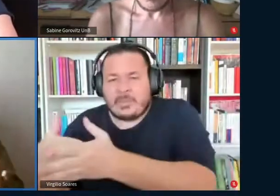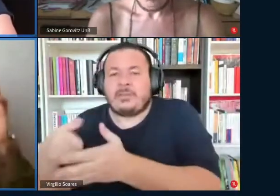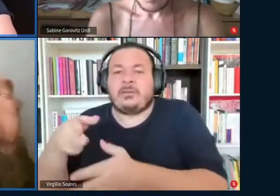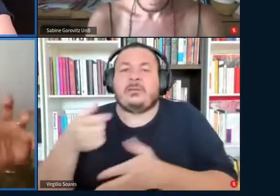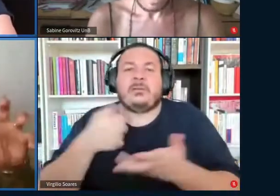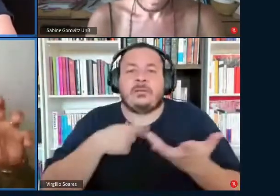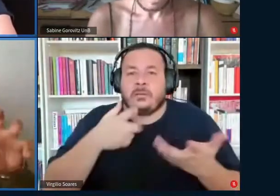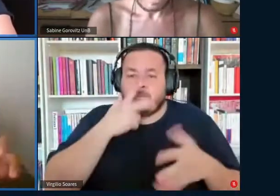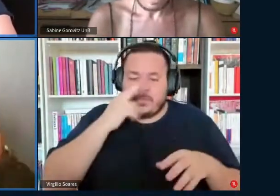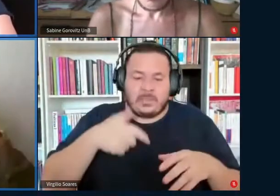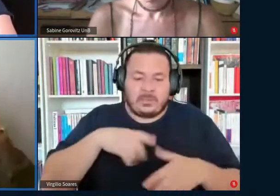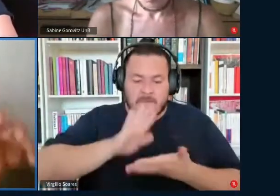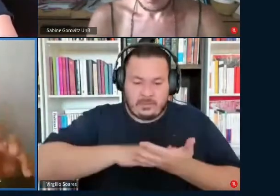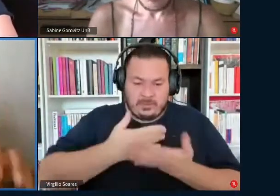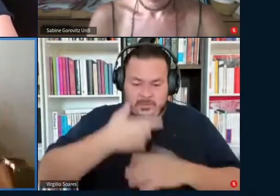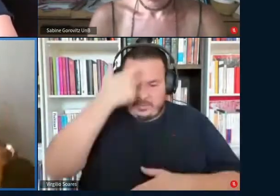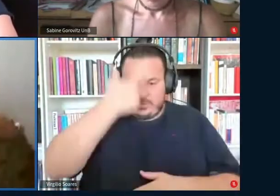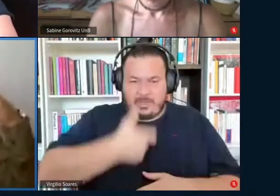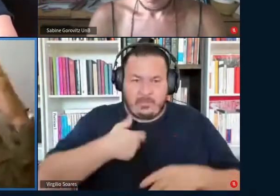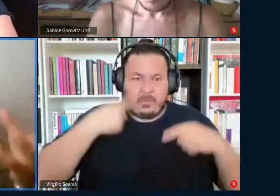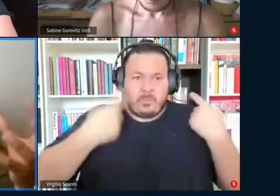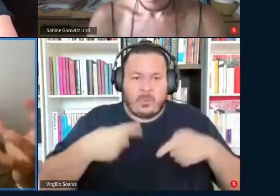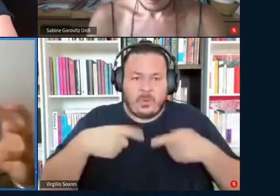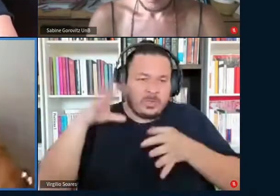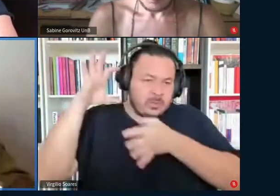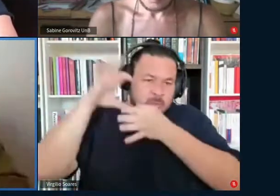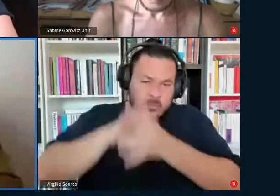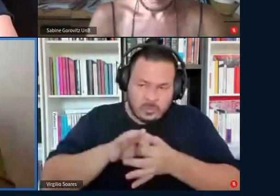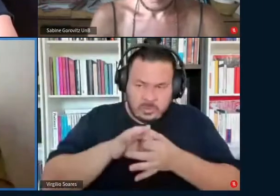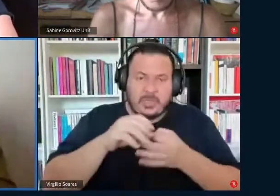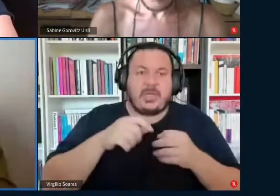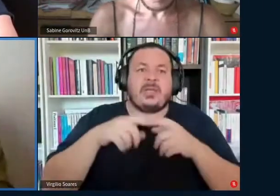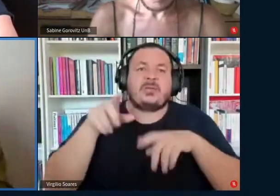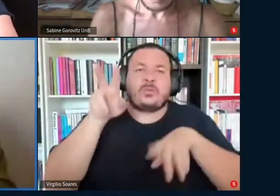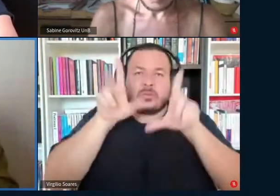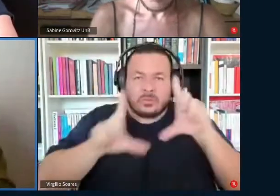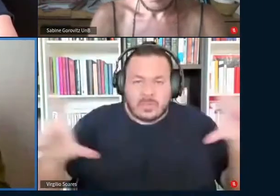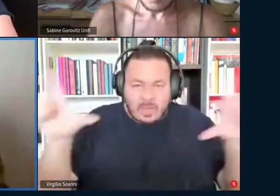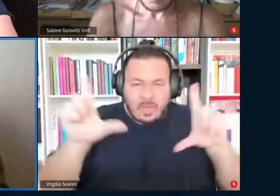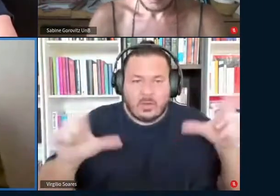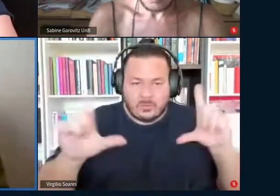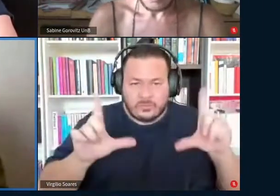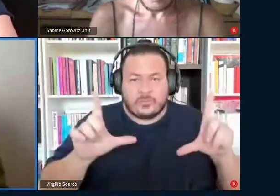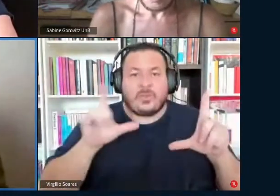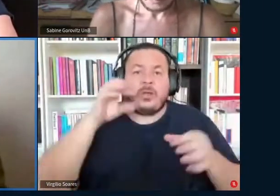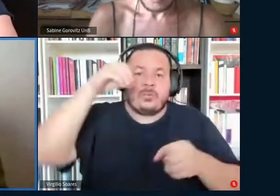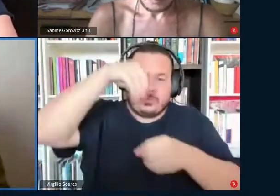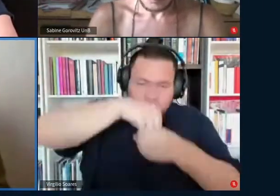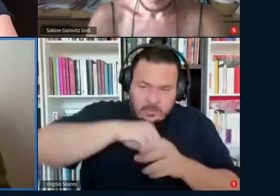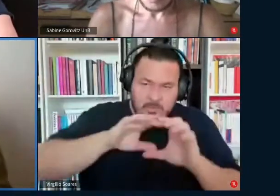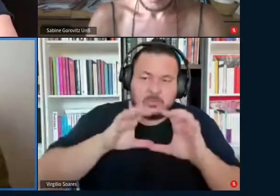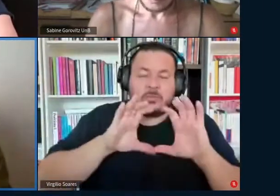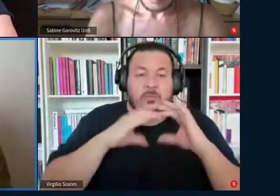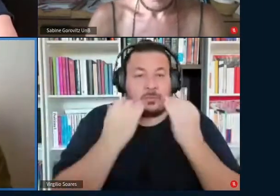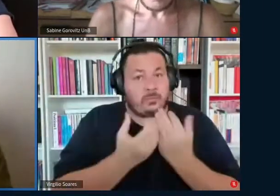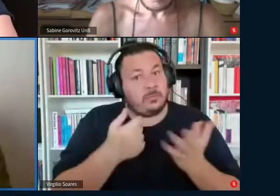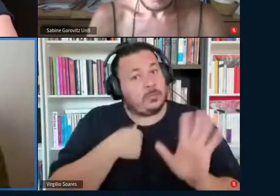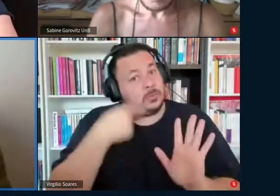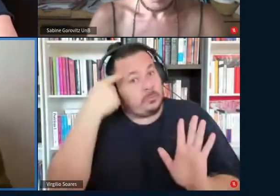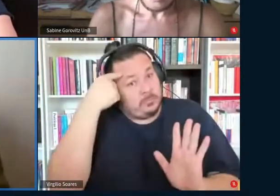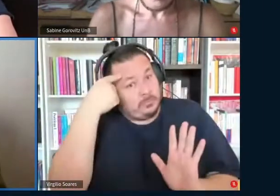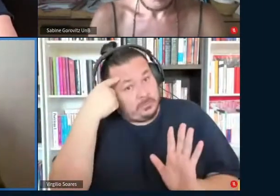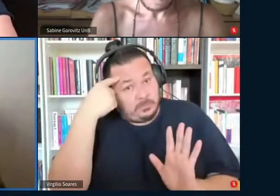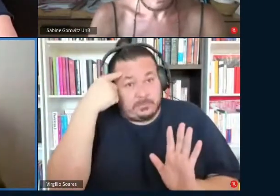intérprete político, de contexto político, audiovisual, na conferência. Então, eu fiquei pensando, e aí é uma, enfim,